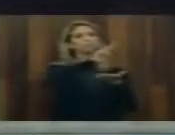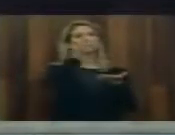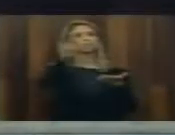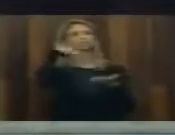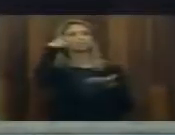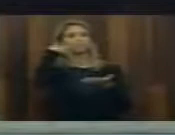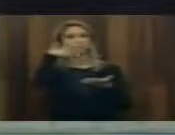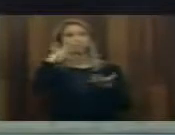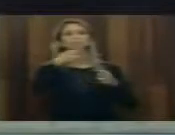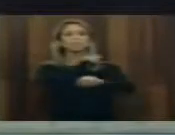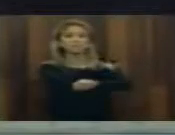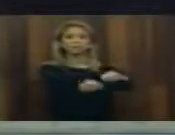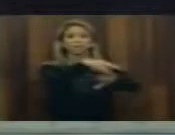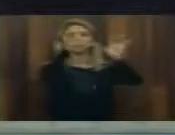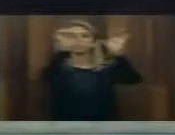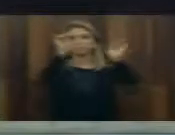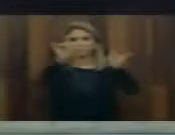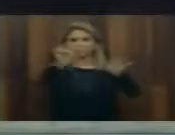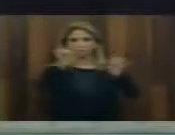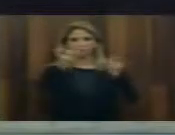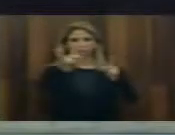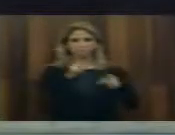extraordinária.